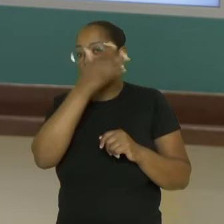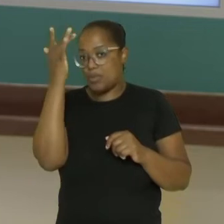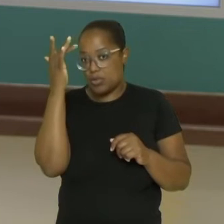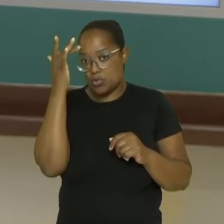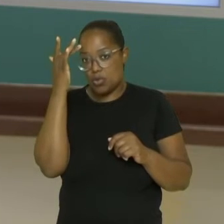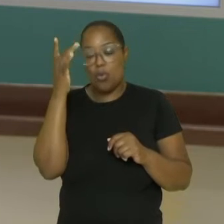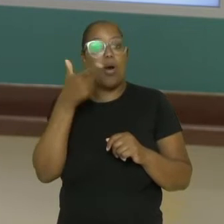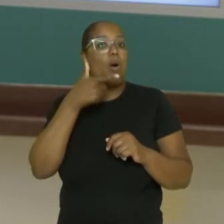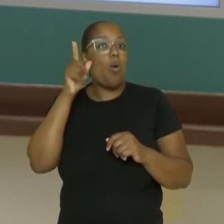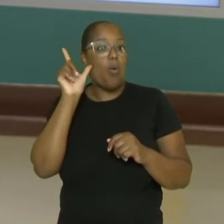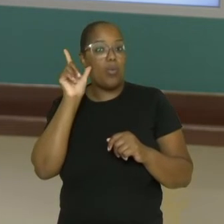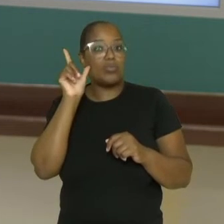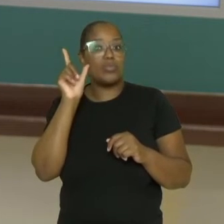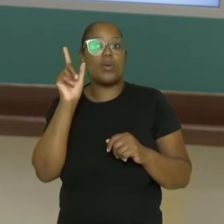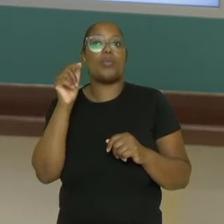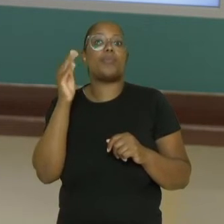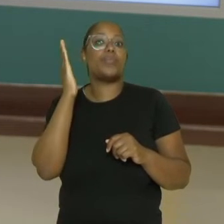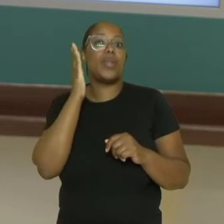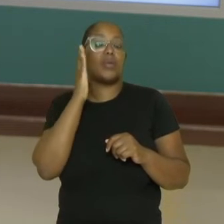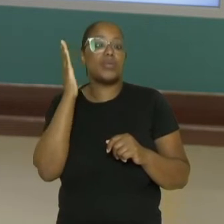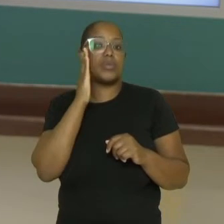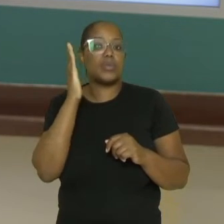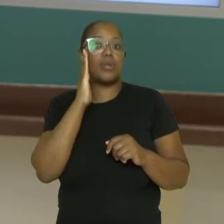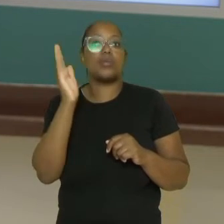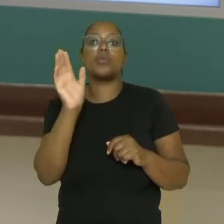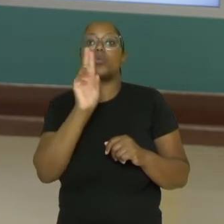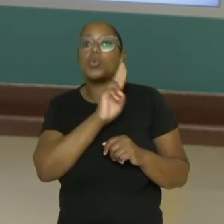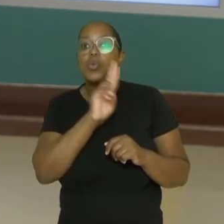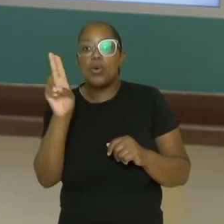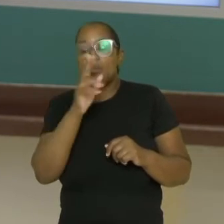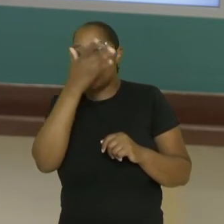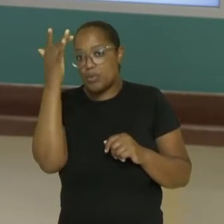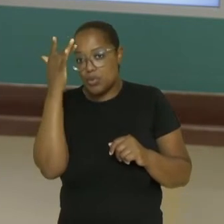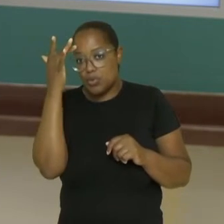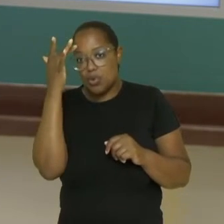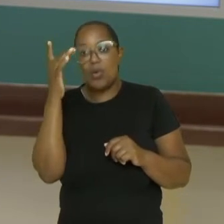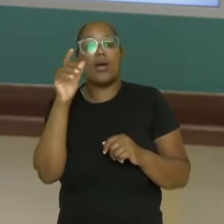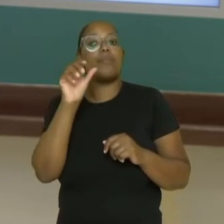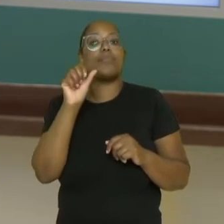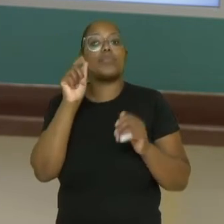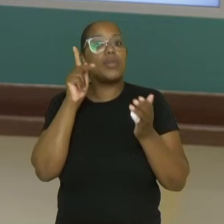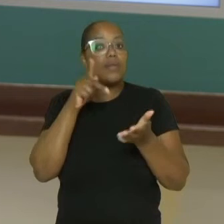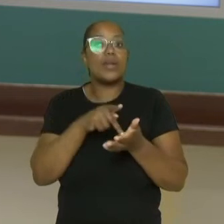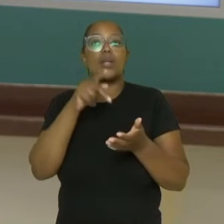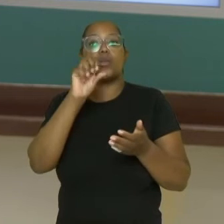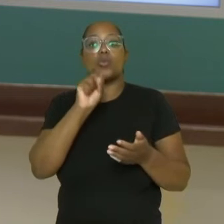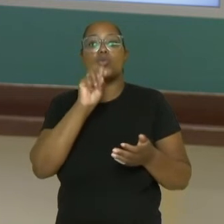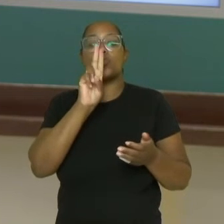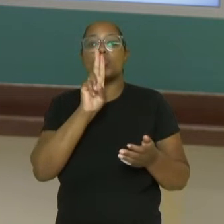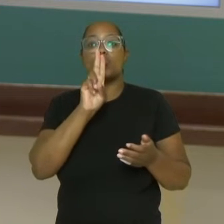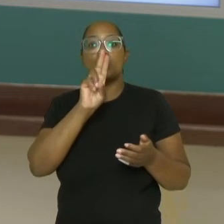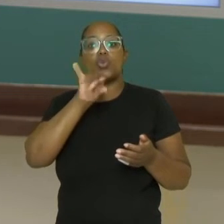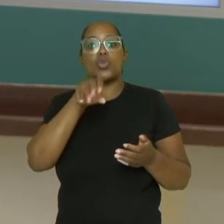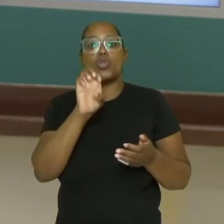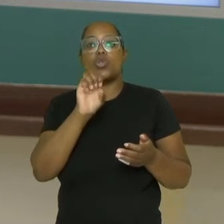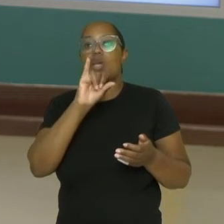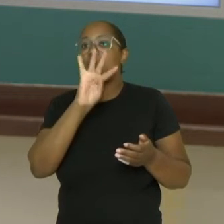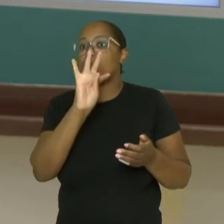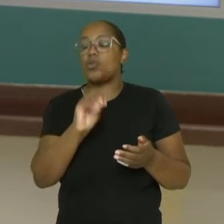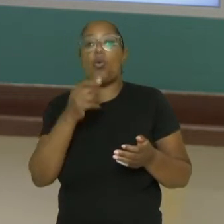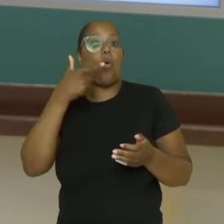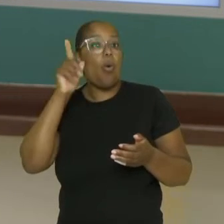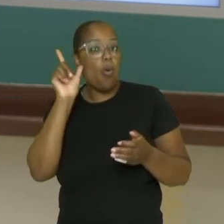bem ontem. Então, eu sei que o nome dela representa o sujeito. Né? Então, ontem à noite, se fosse